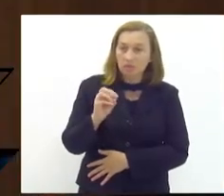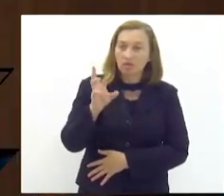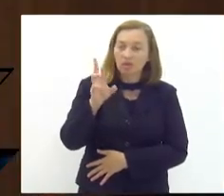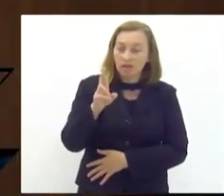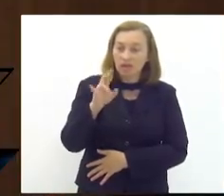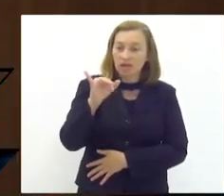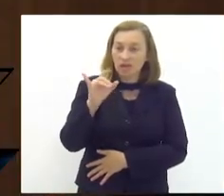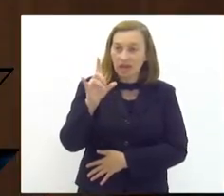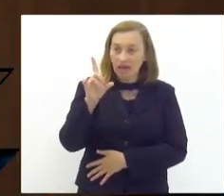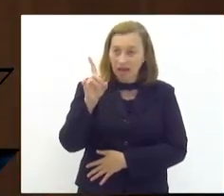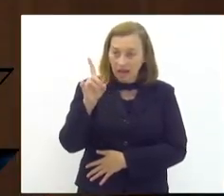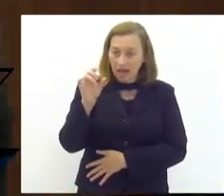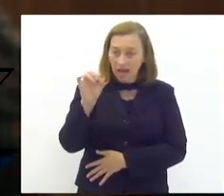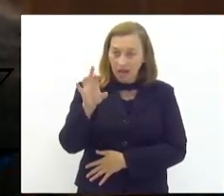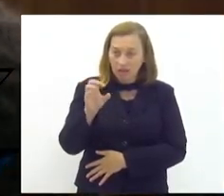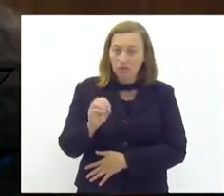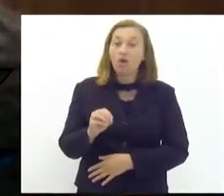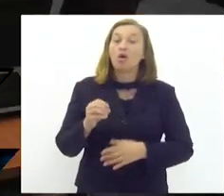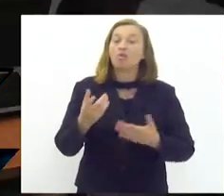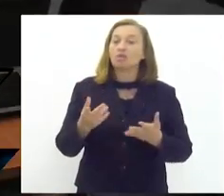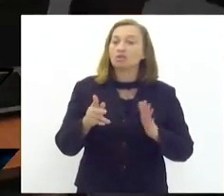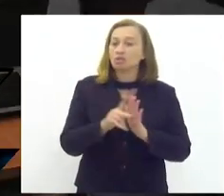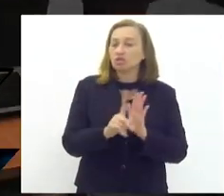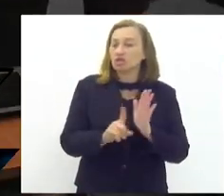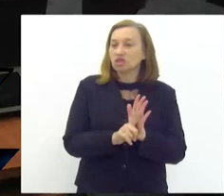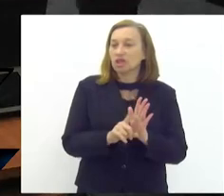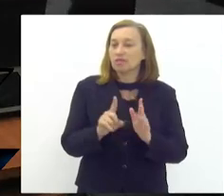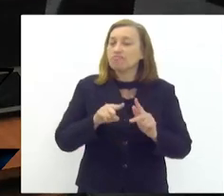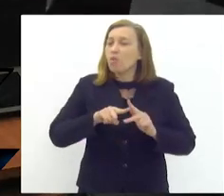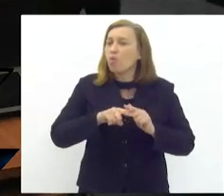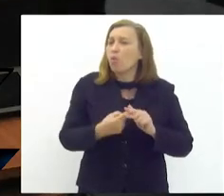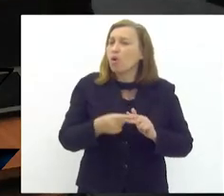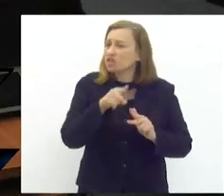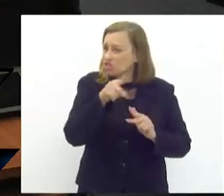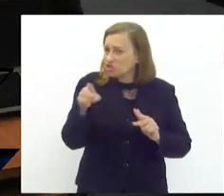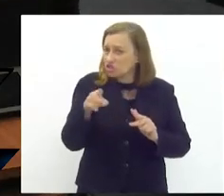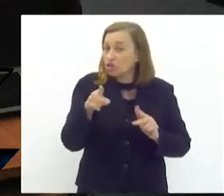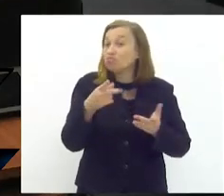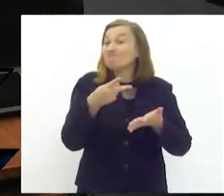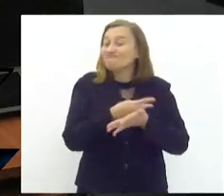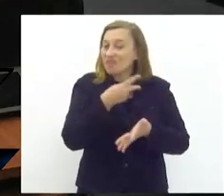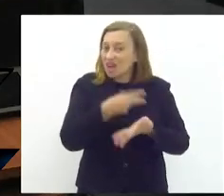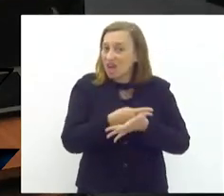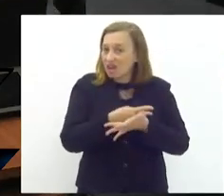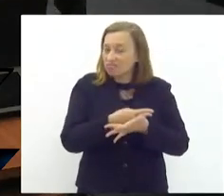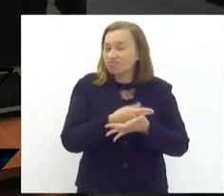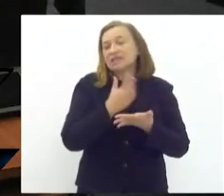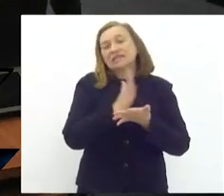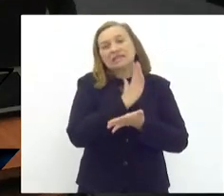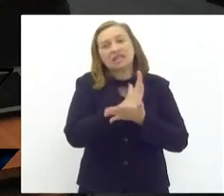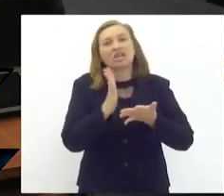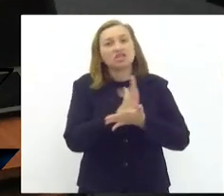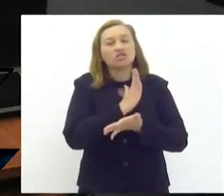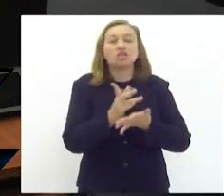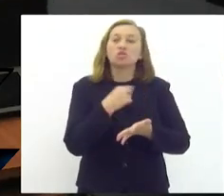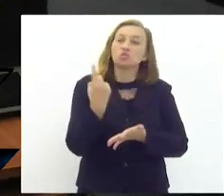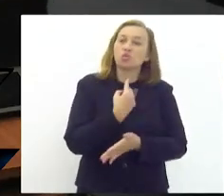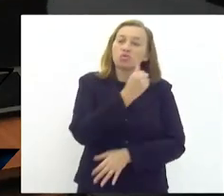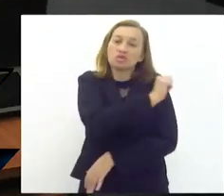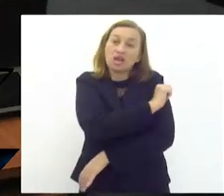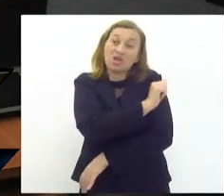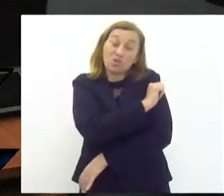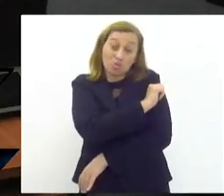que na verdade Visa corrigir um erro que muitas vezes os nossos alunos